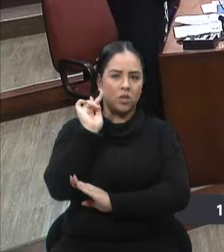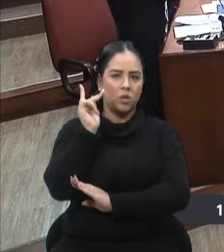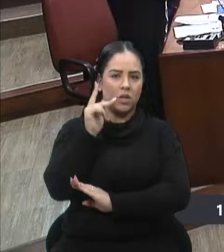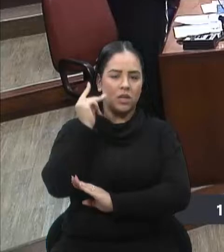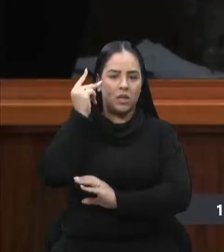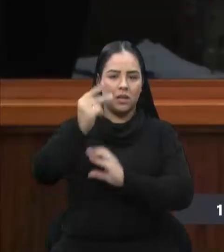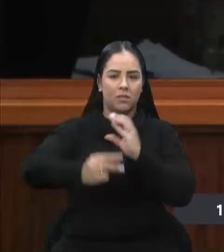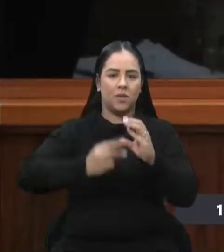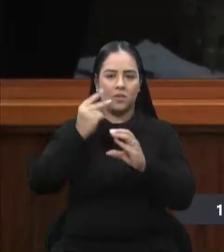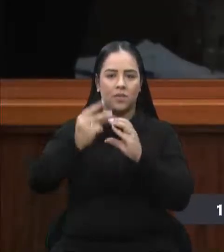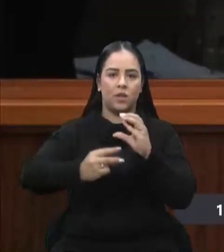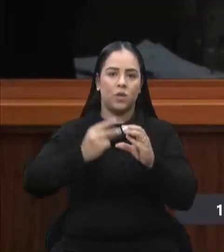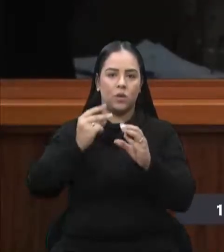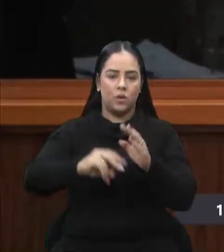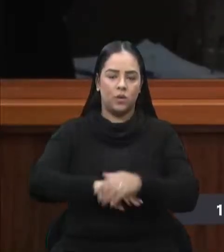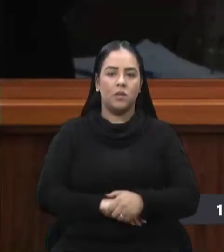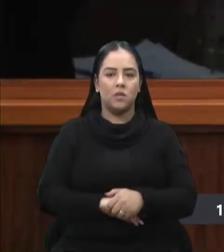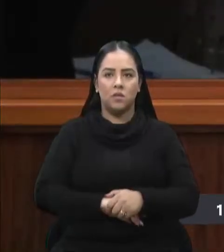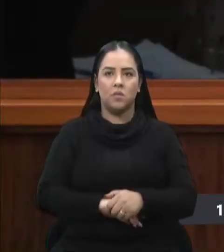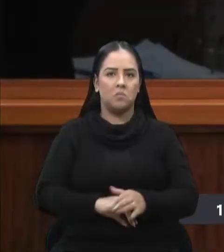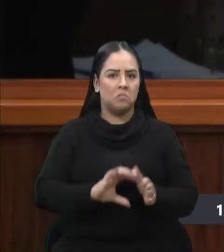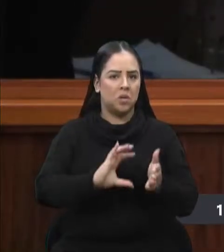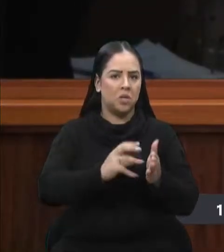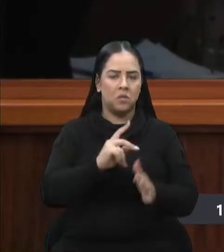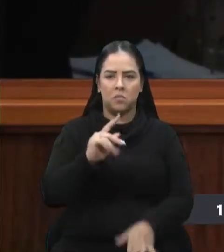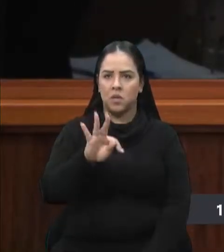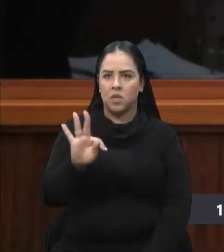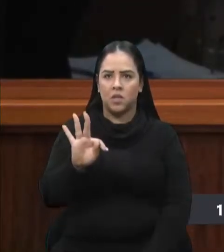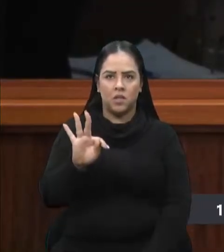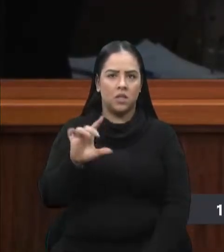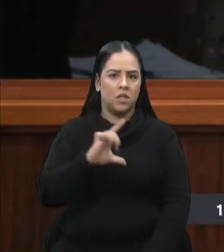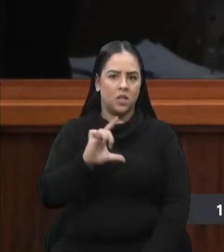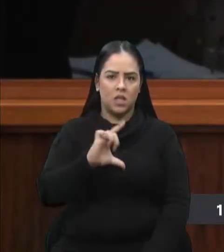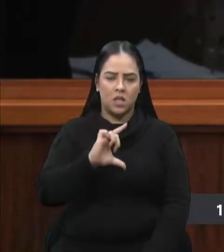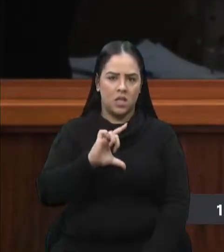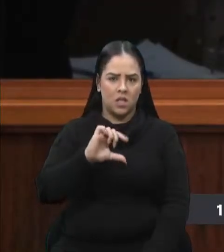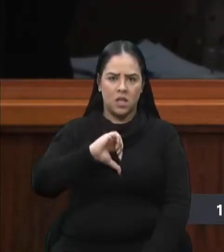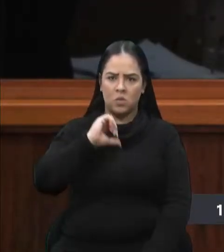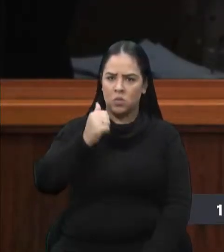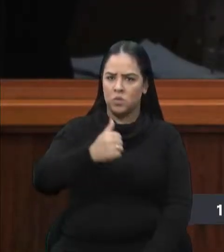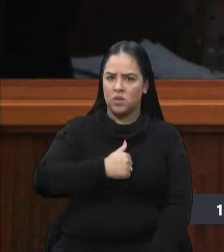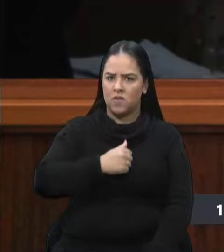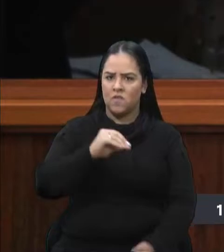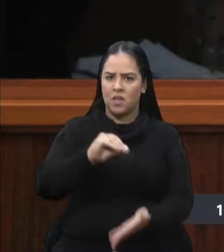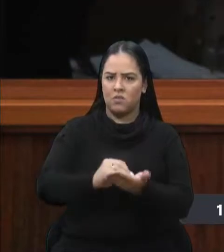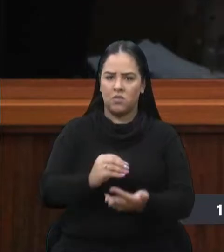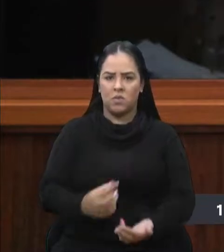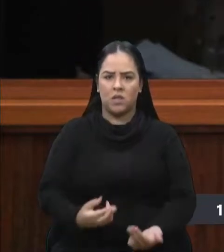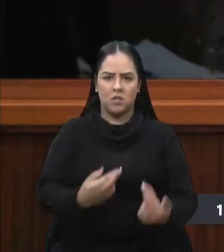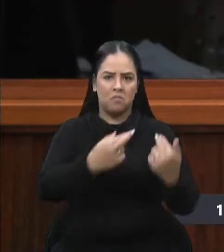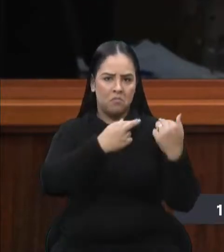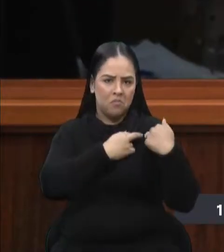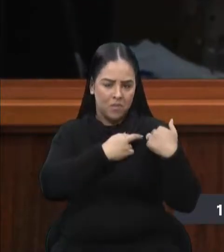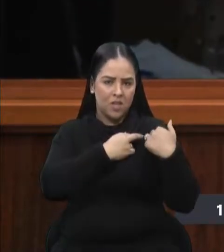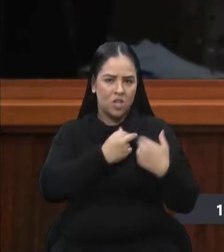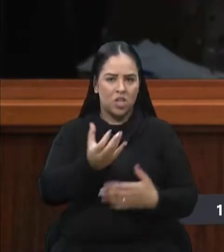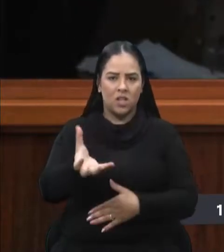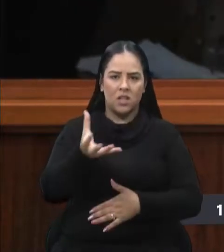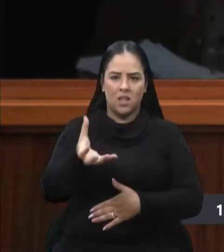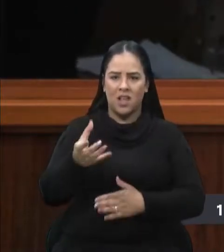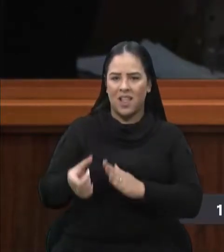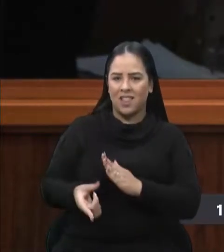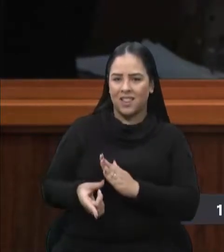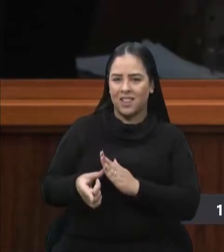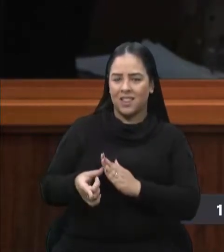Câmara de Vereadores, o Partido dos Trabalhadores teve atitudes irresponsáveis no sentido de querer